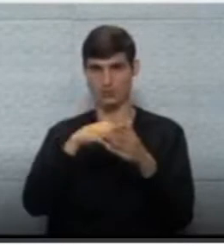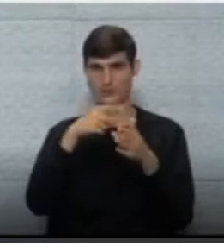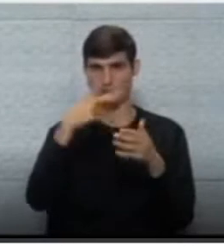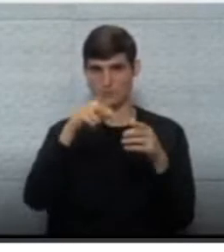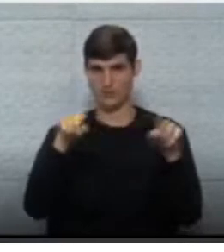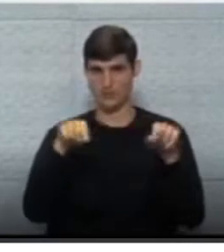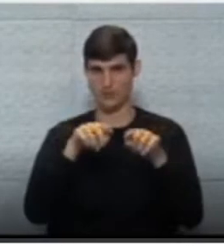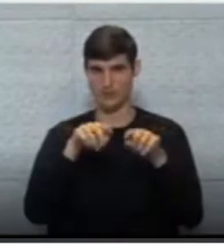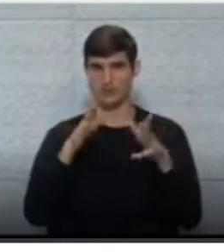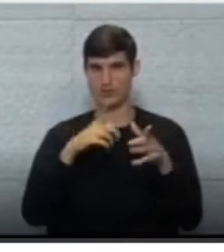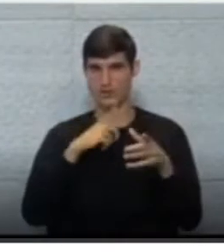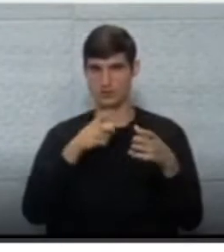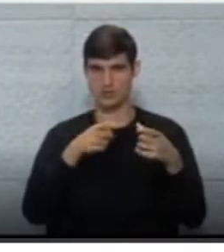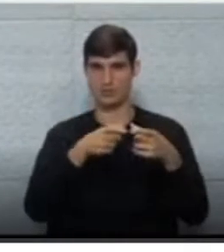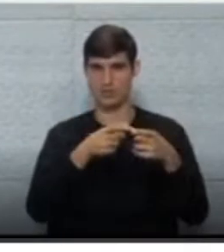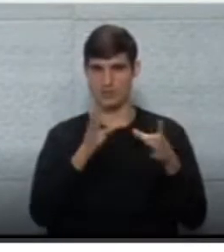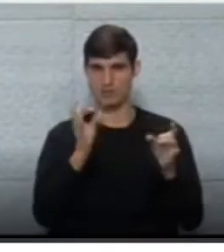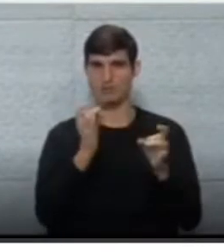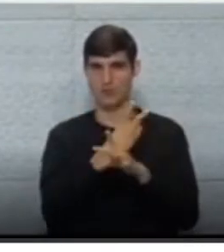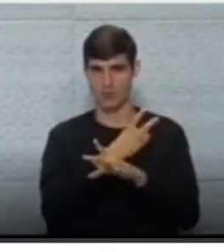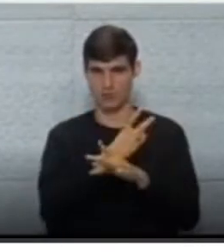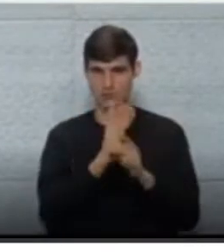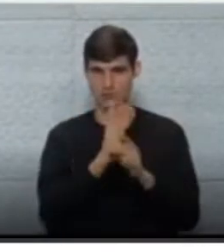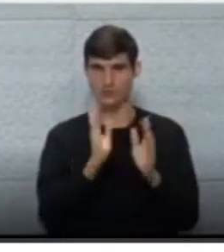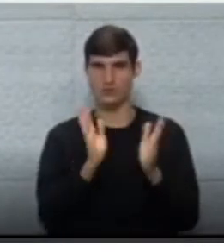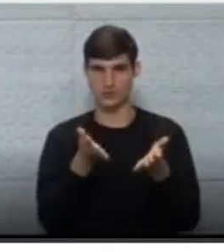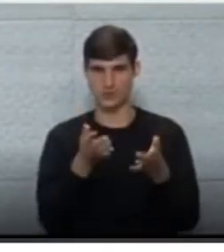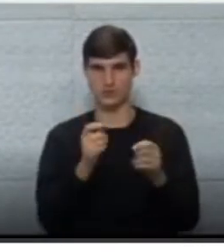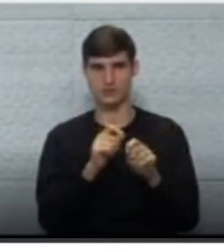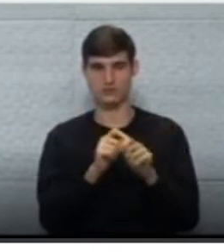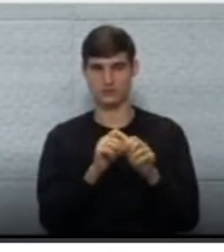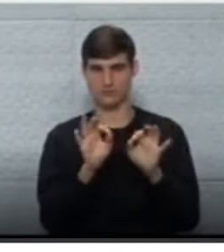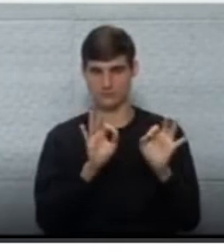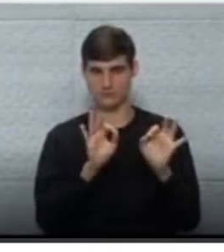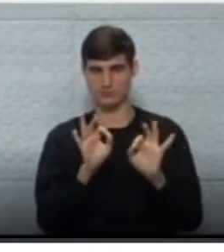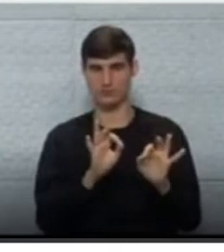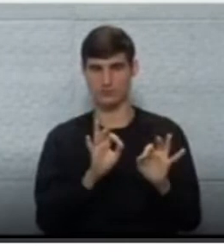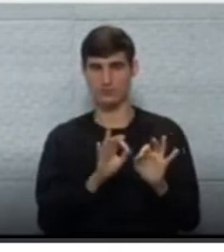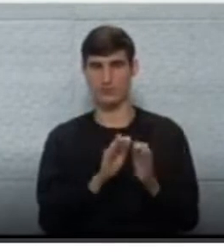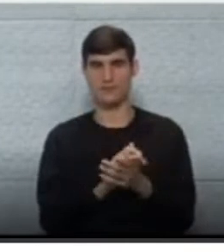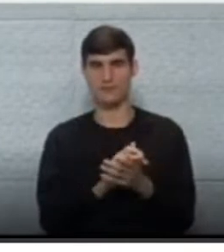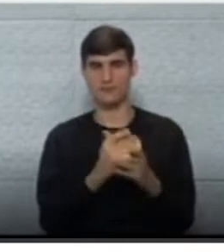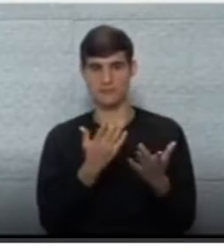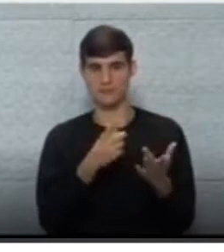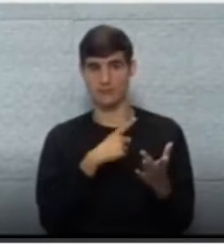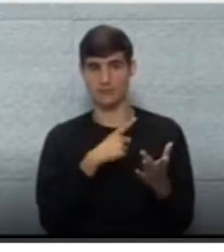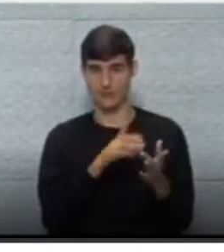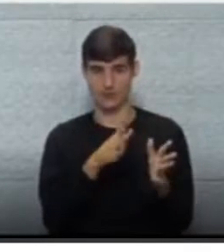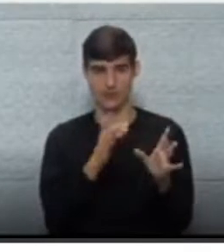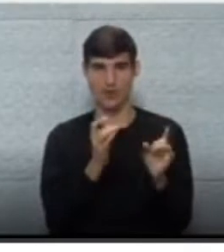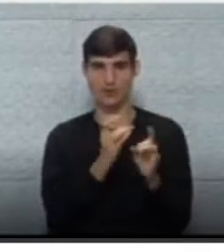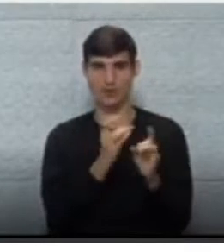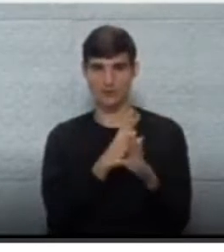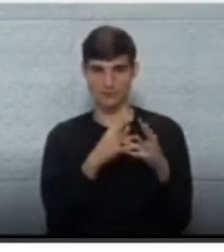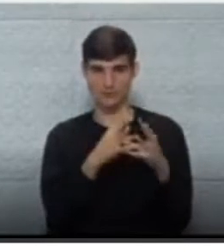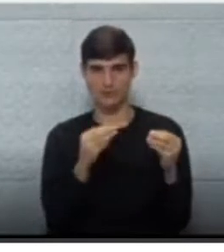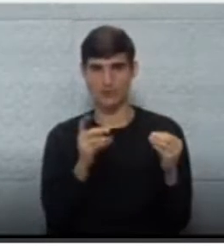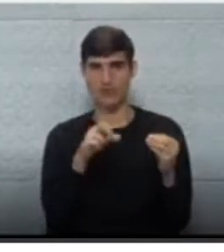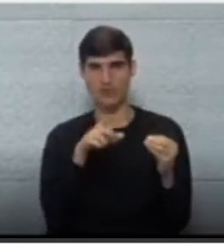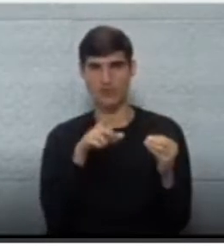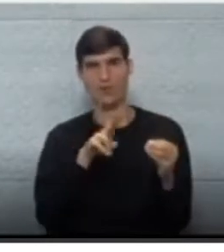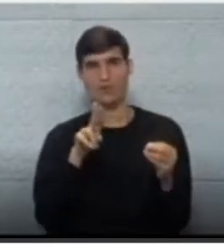uma placa pronta com Staphylococcus aureus, e esse Staphylococcus aureus vocês vão utilizar para